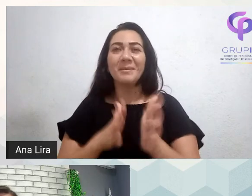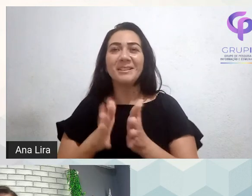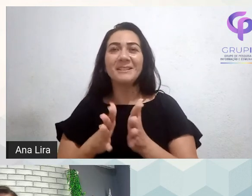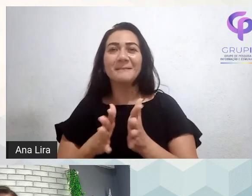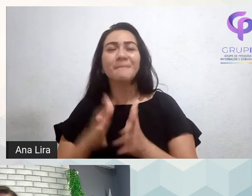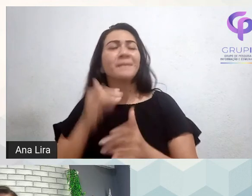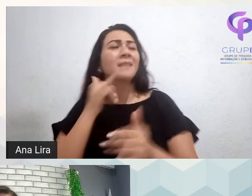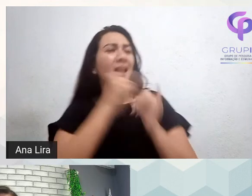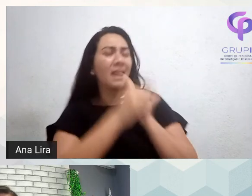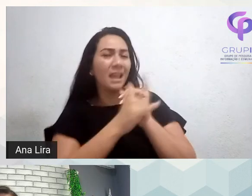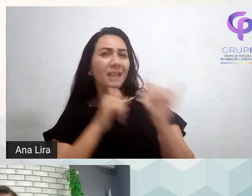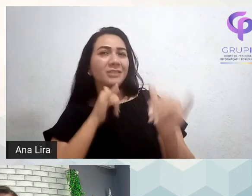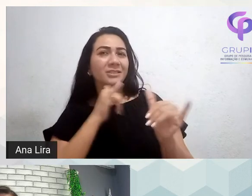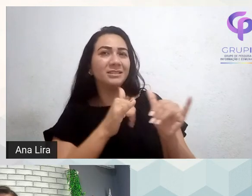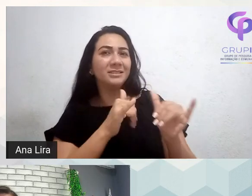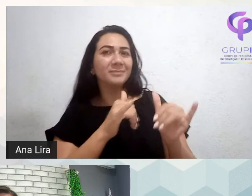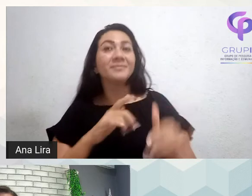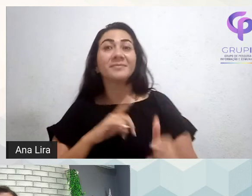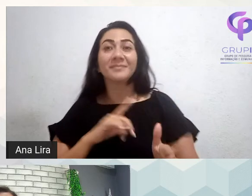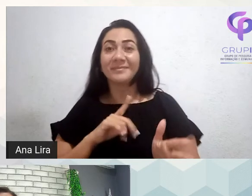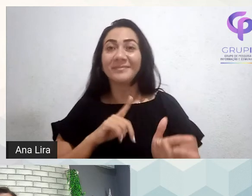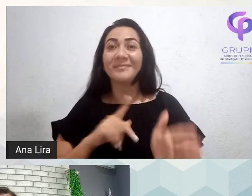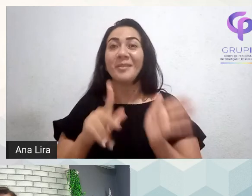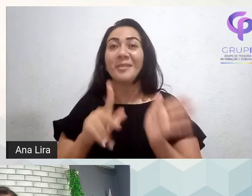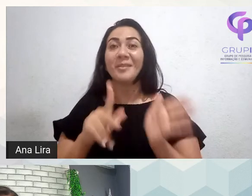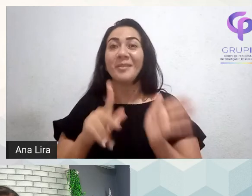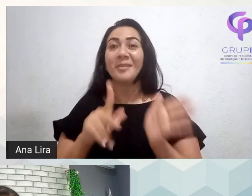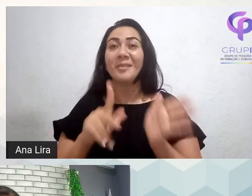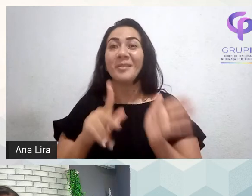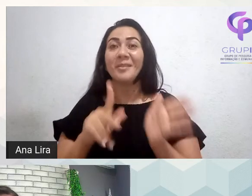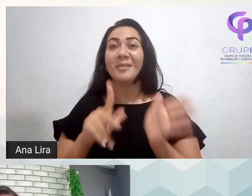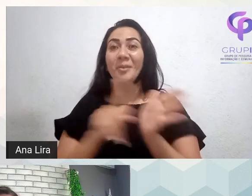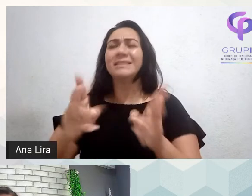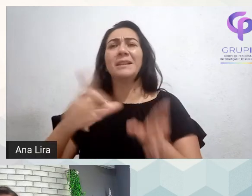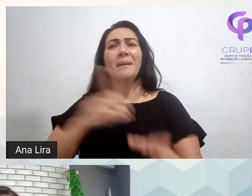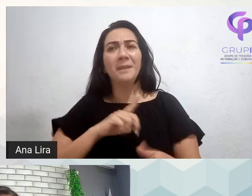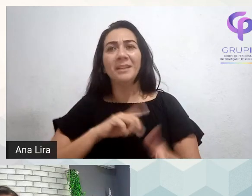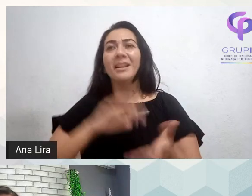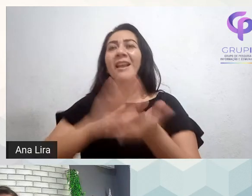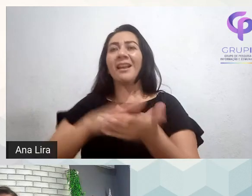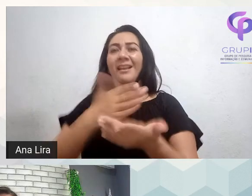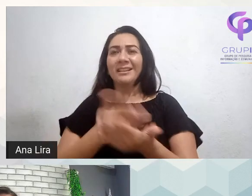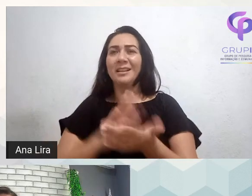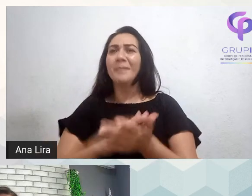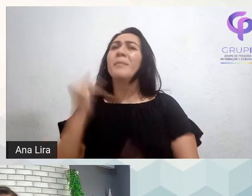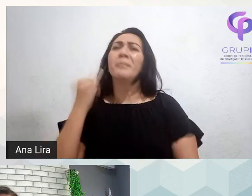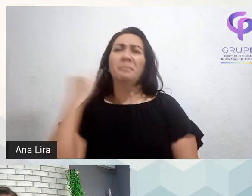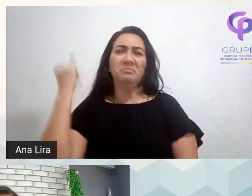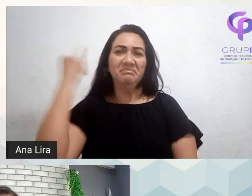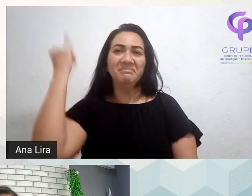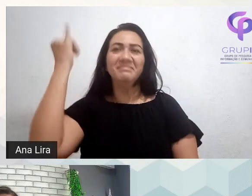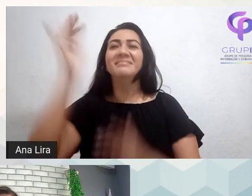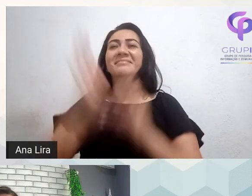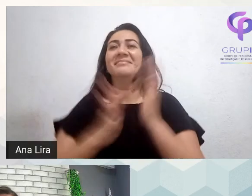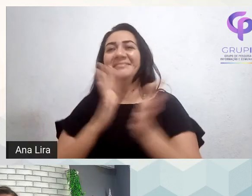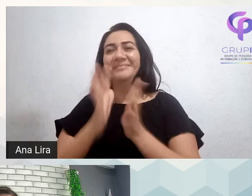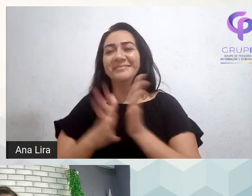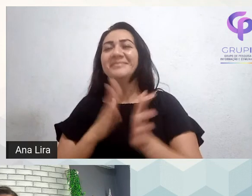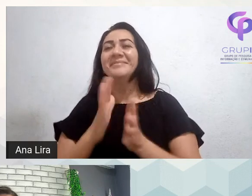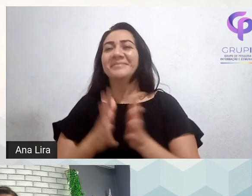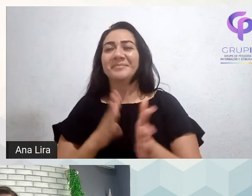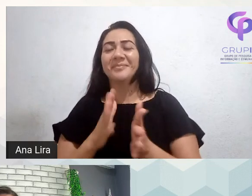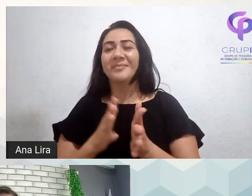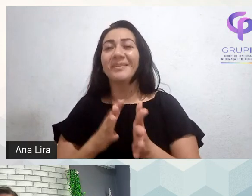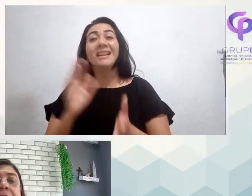nós colocamos intérprete de Libras. Importantíssimo, importantíssimo, né? E aí ela explica toda